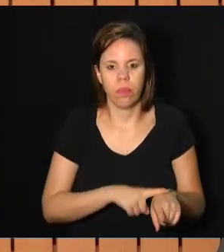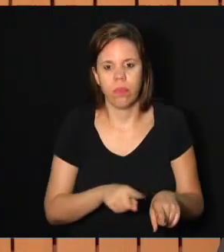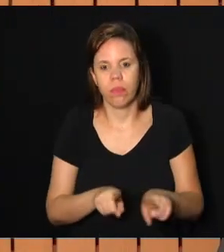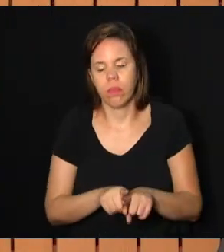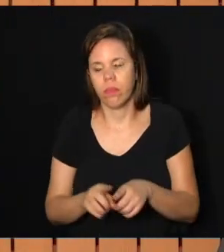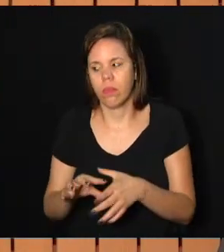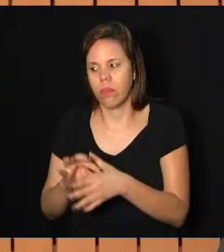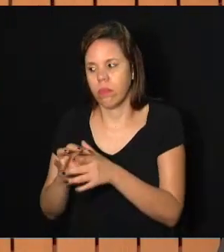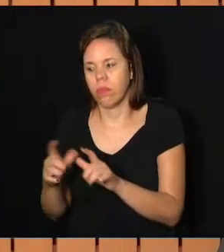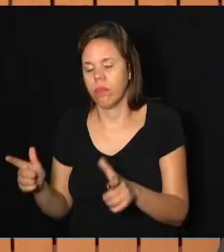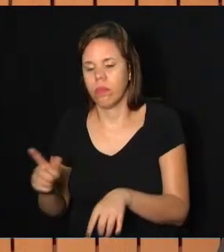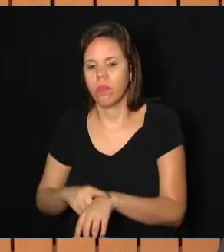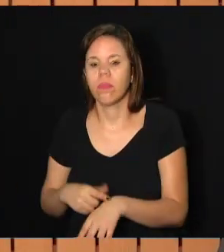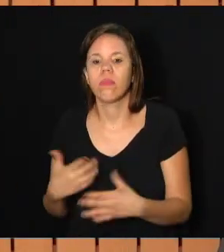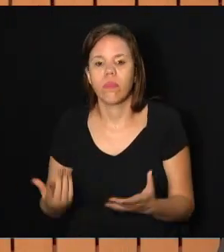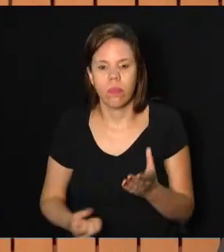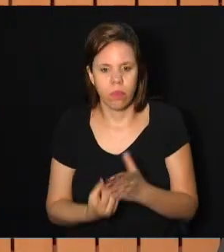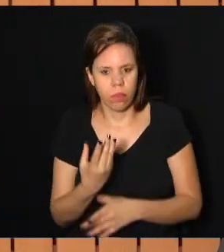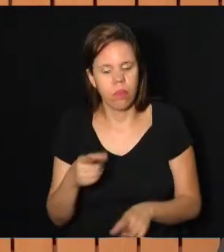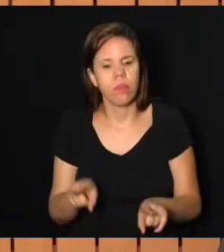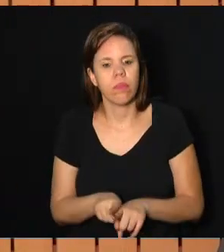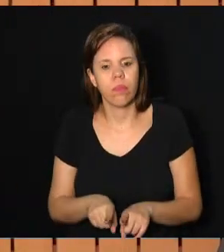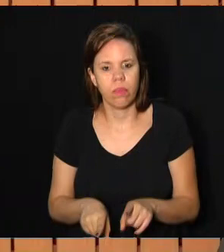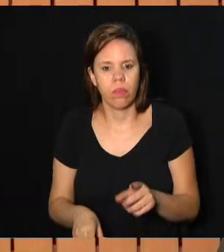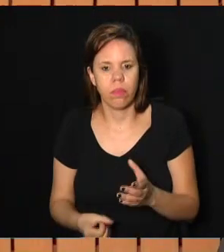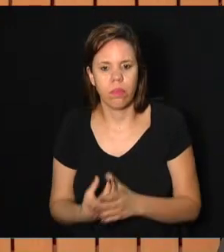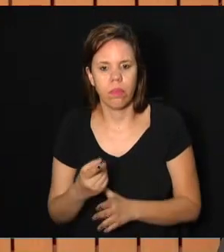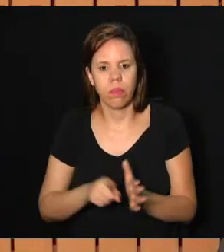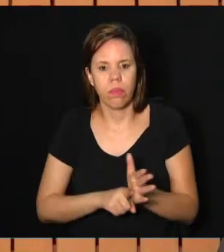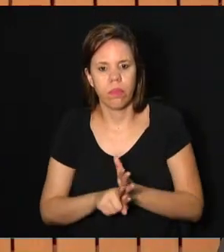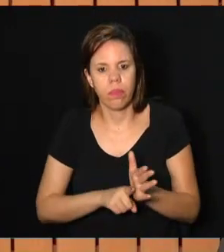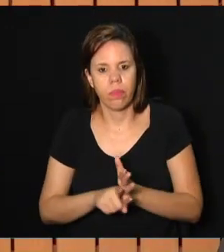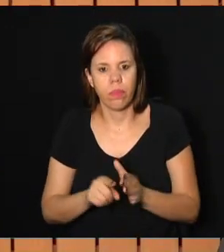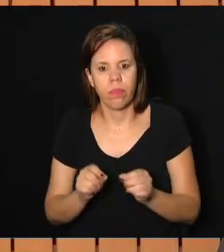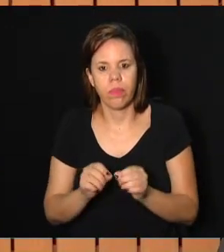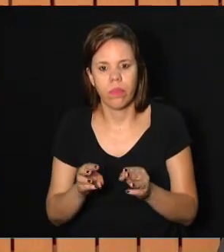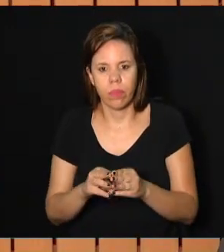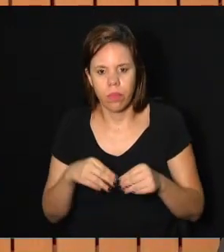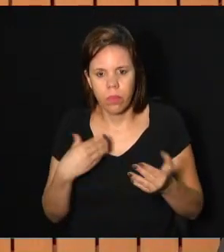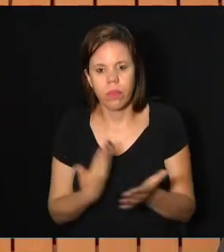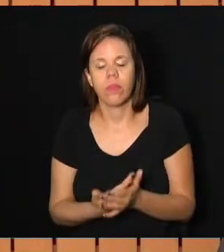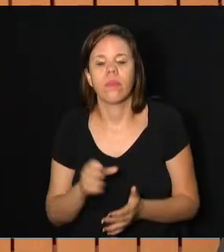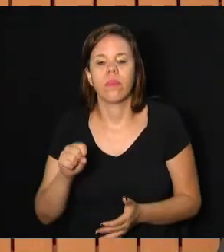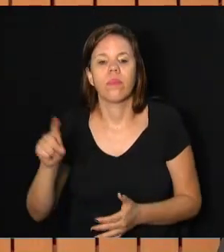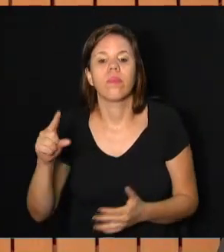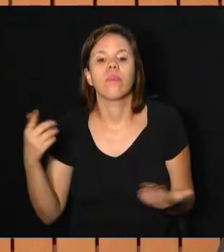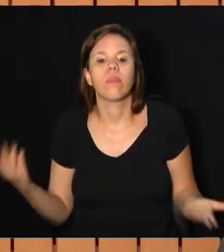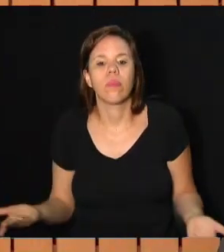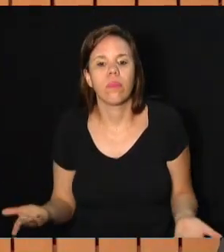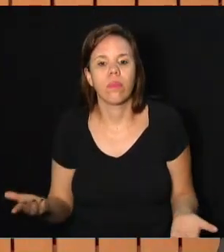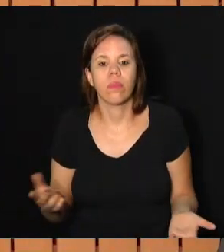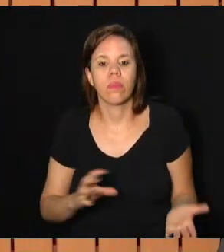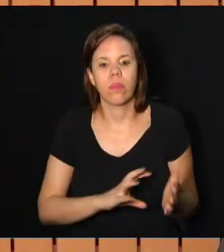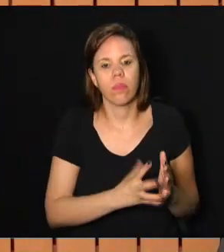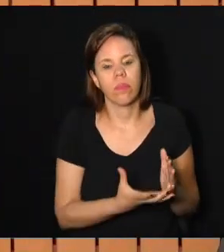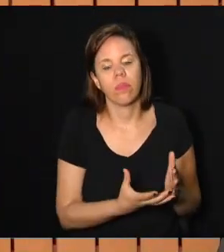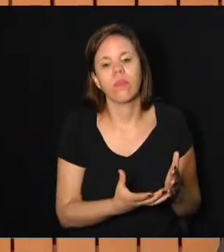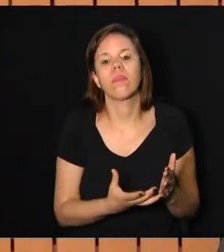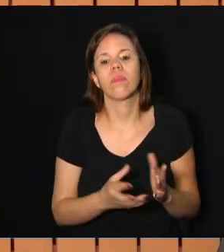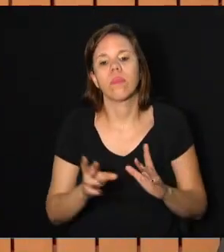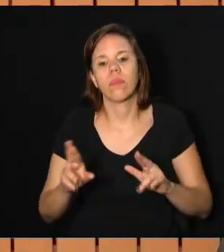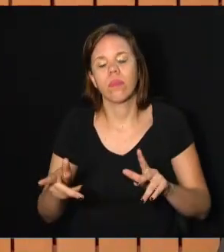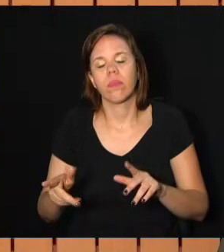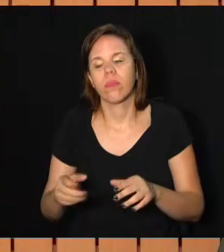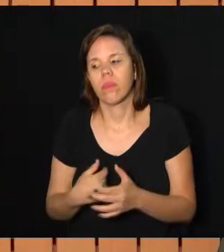liderança de maioria, então que se crie também, e aí estudaremos de fazer uma emenda ou não, uma liderança de oposição. Porque se você